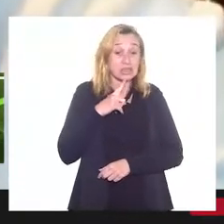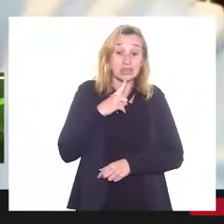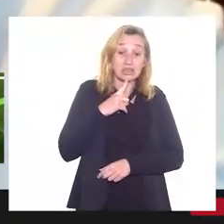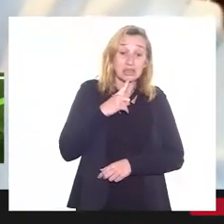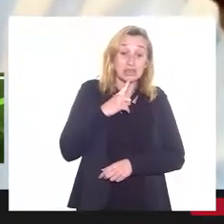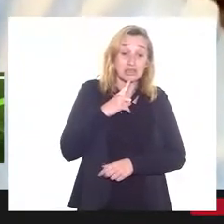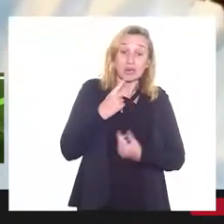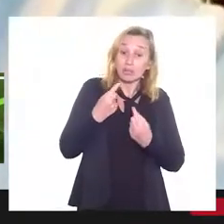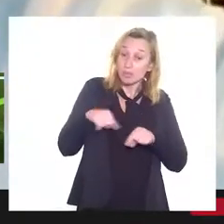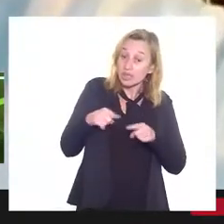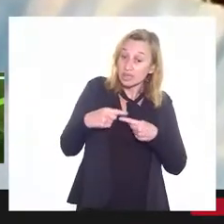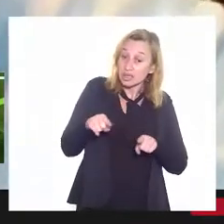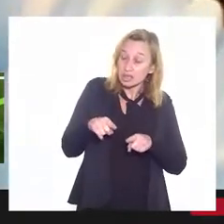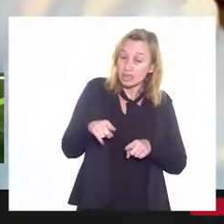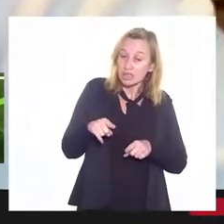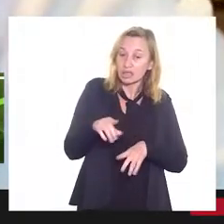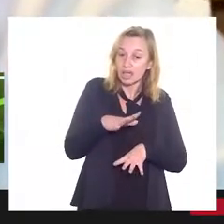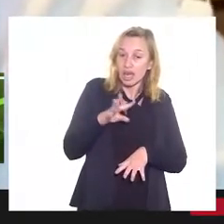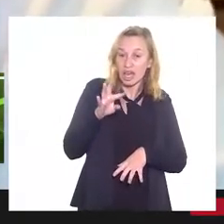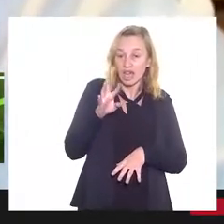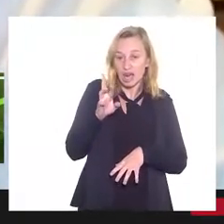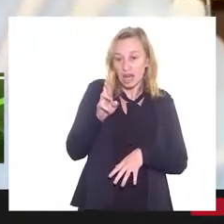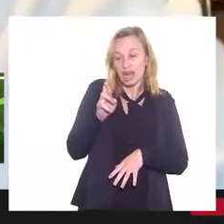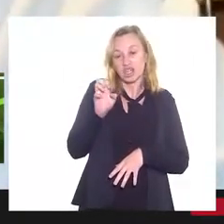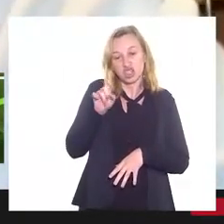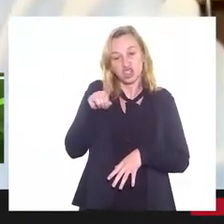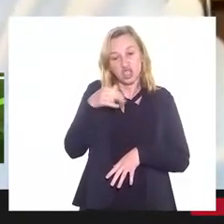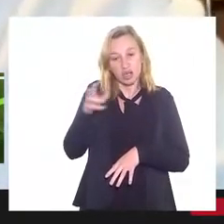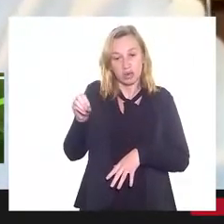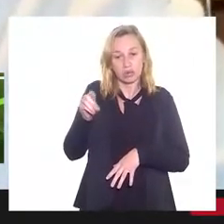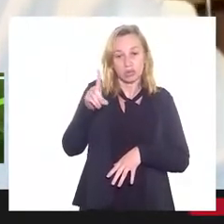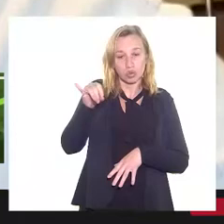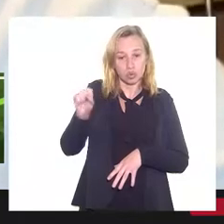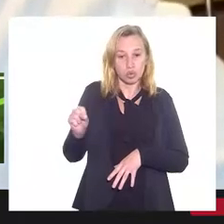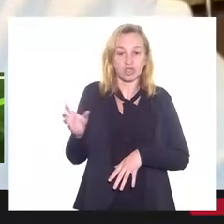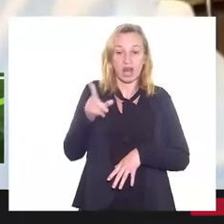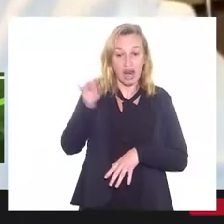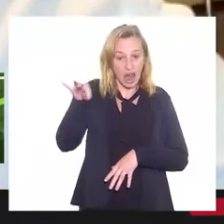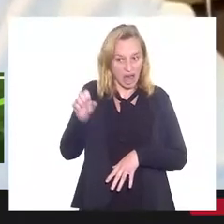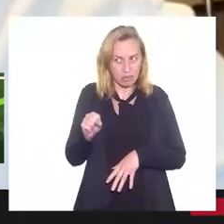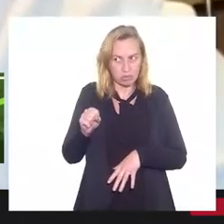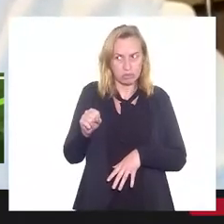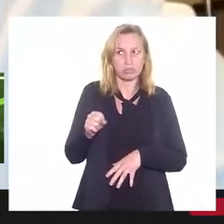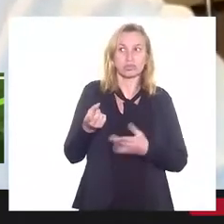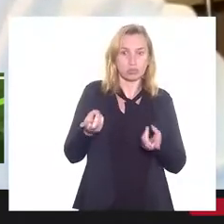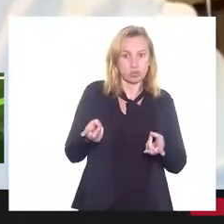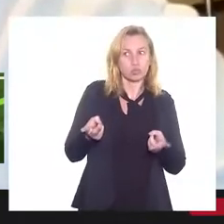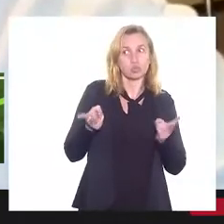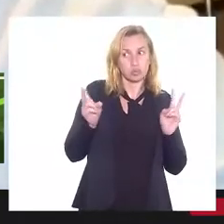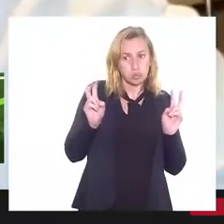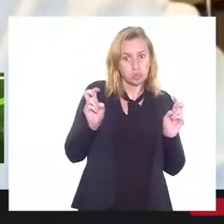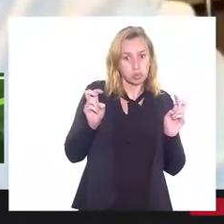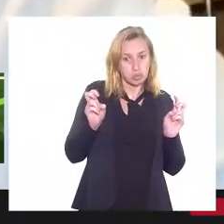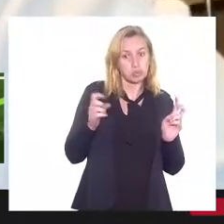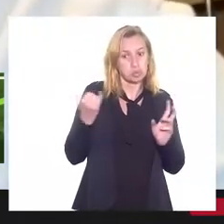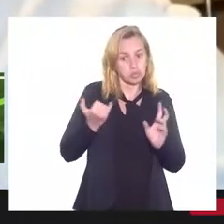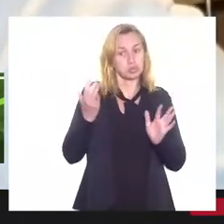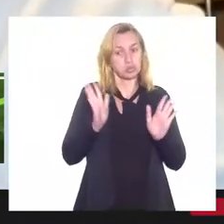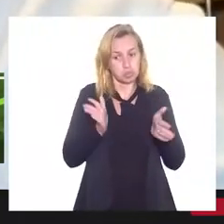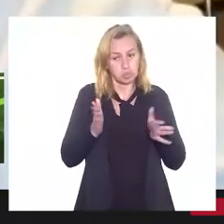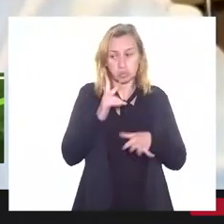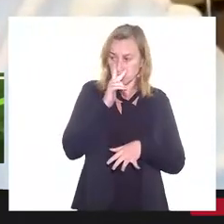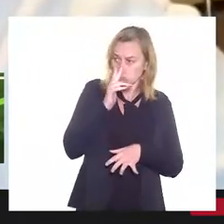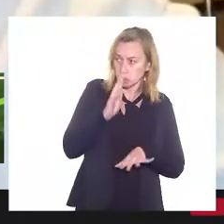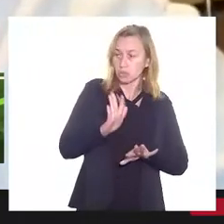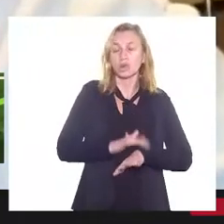foi a Perseguição na e lagos estão em baixo e o serviço foi o fato de elefante de hoje me parece